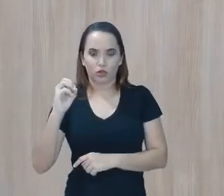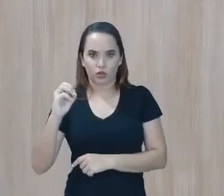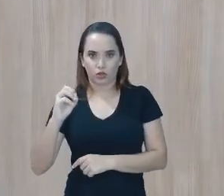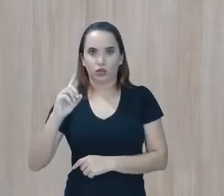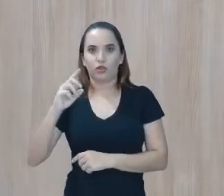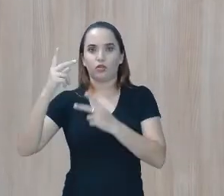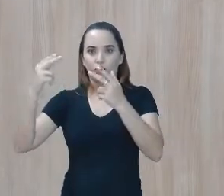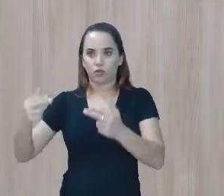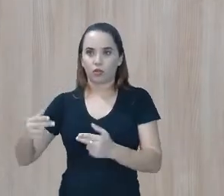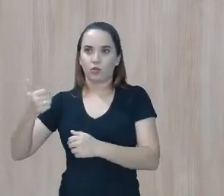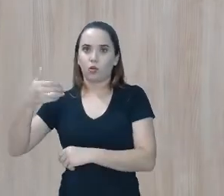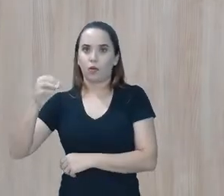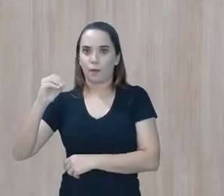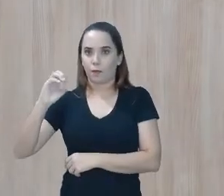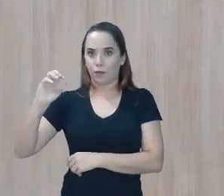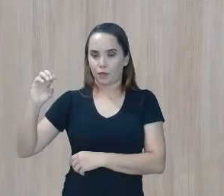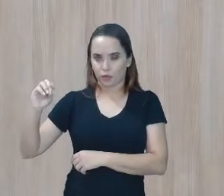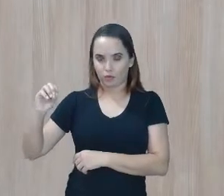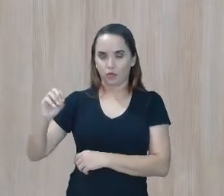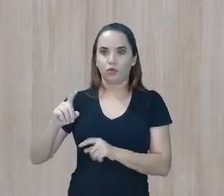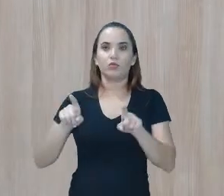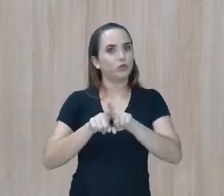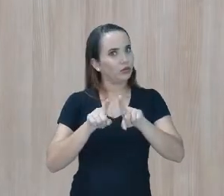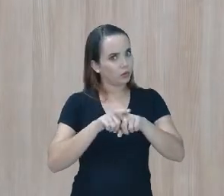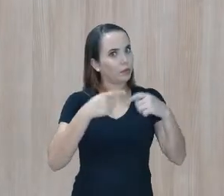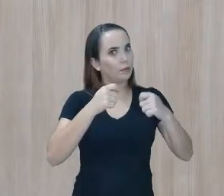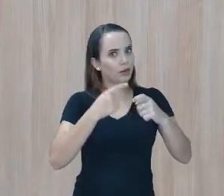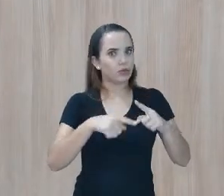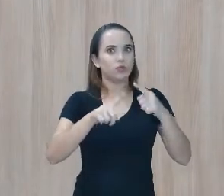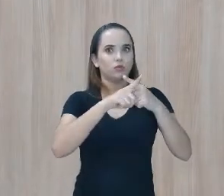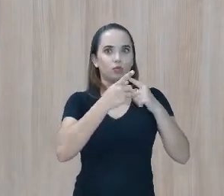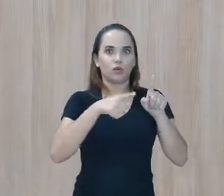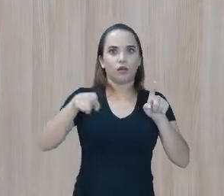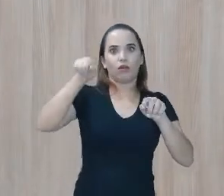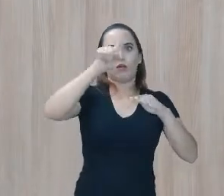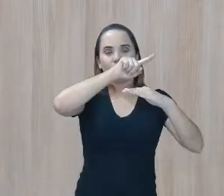500, 1000. Lembra que eu tenho que multiplicar também o número de cima da